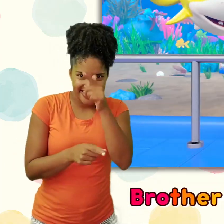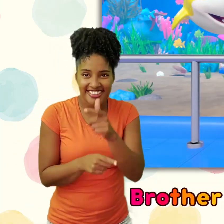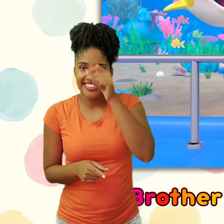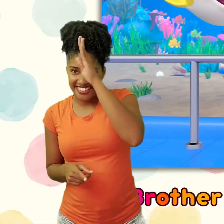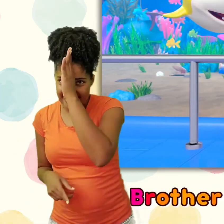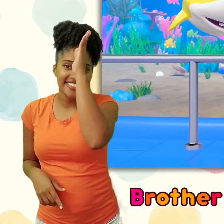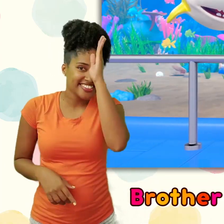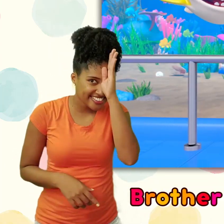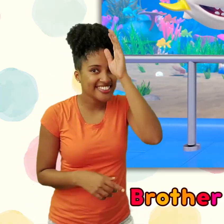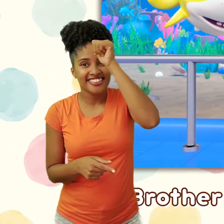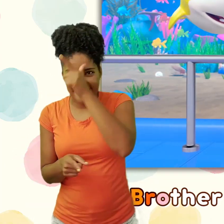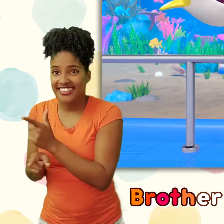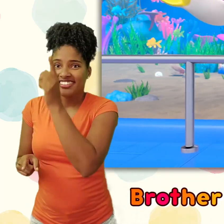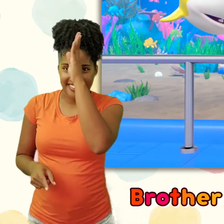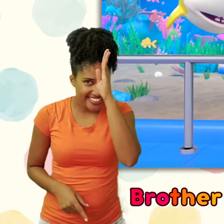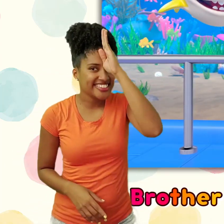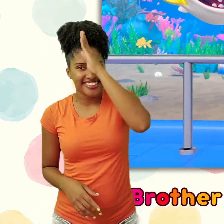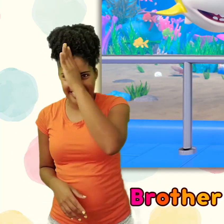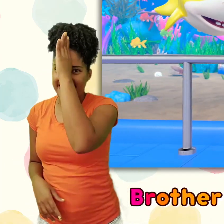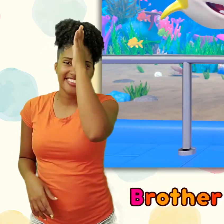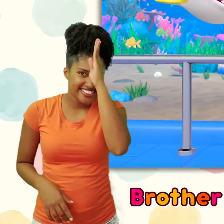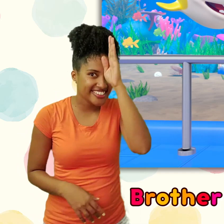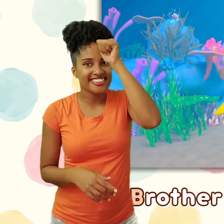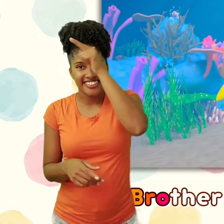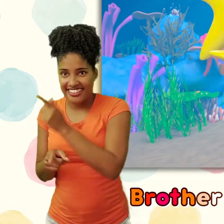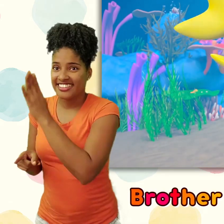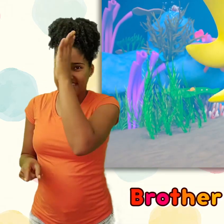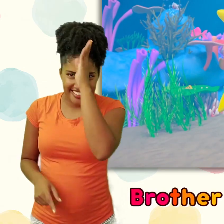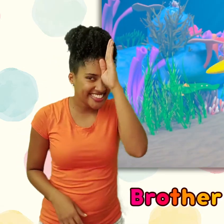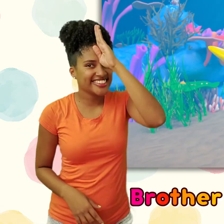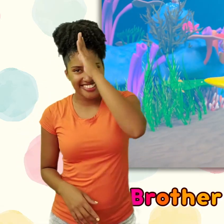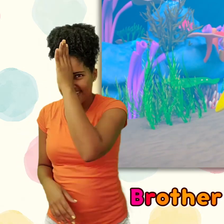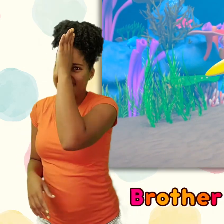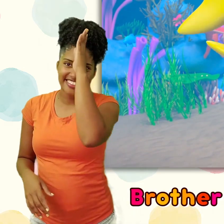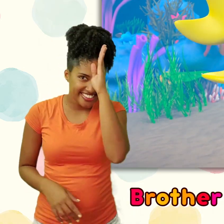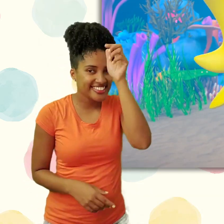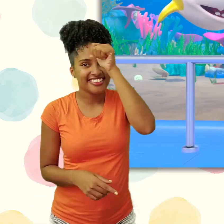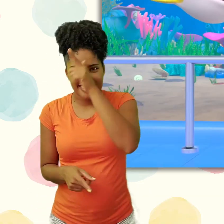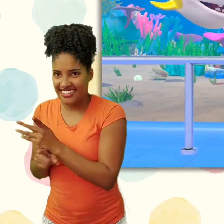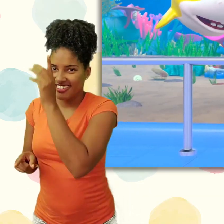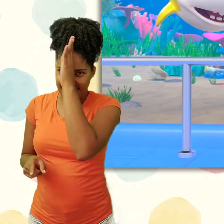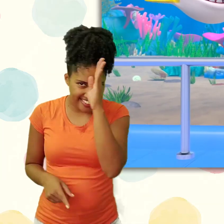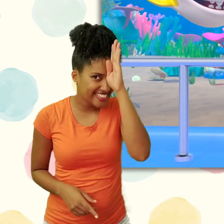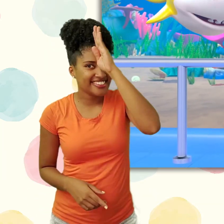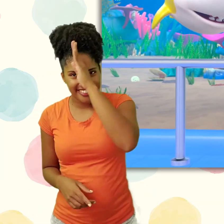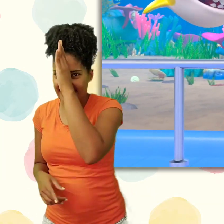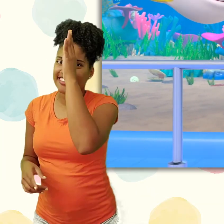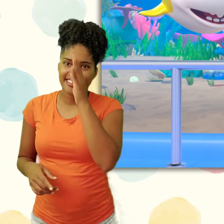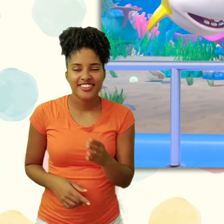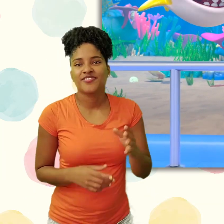Brother shark, do-do-do-do. Brother shark, do-do-do-do. Brother shark, do-do-do-do. Brother